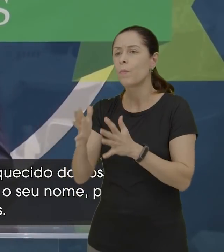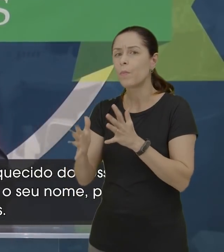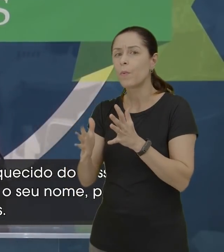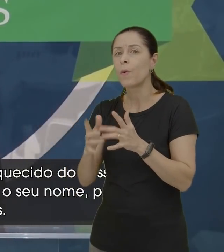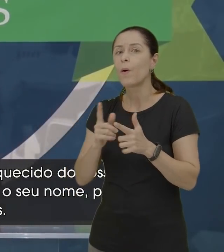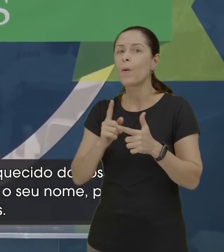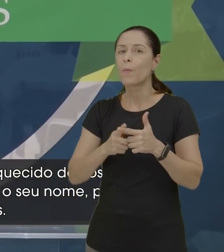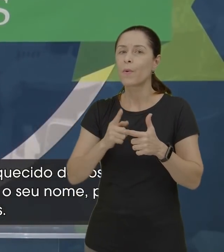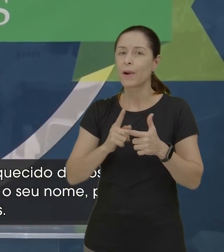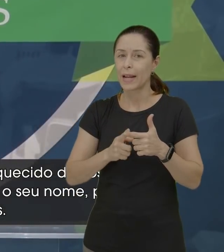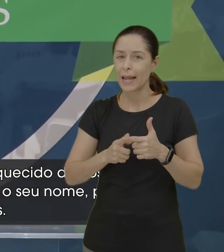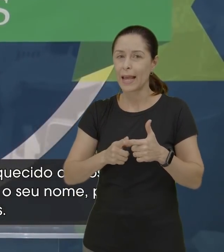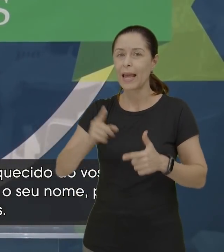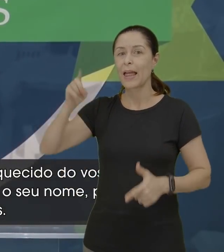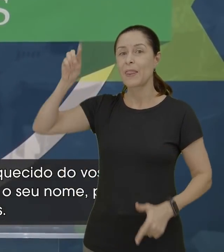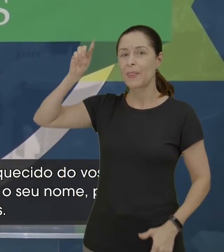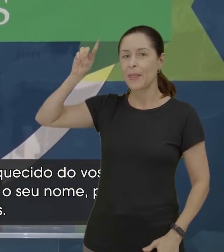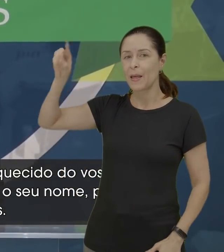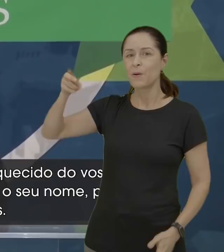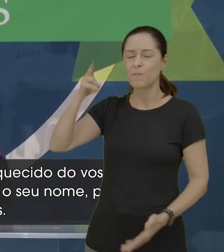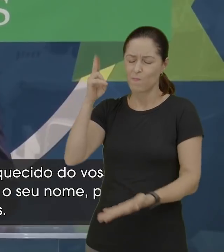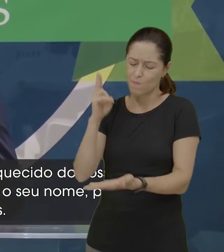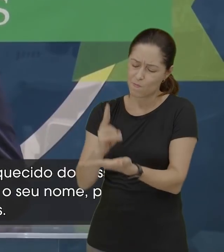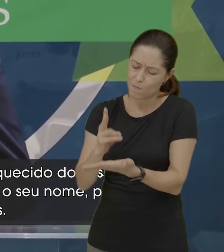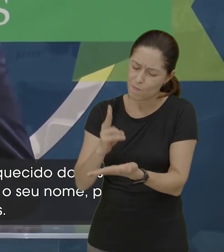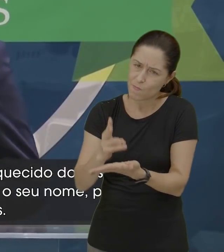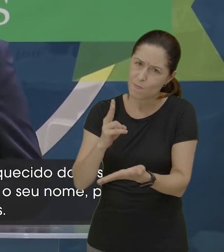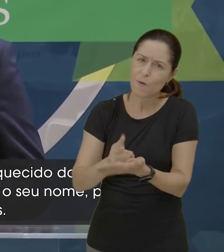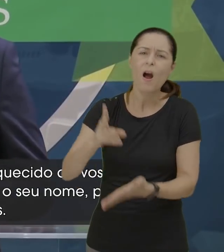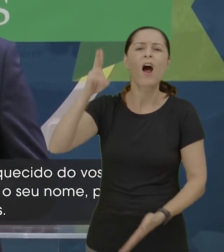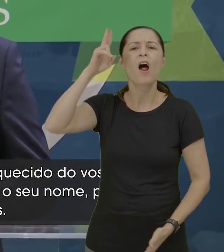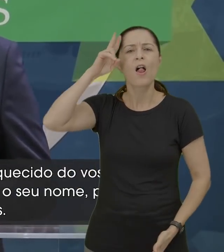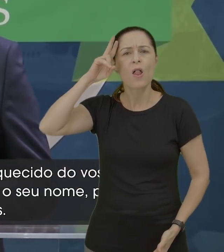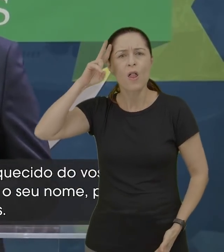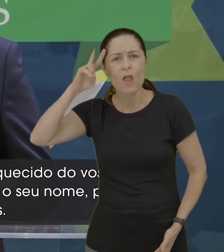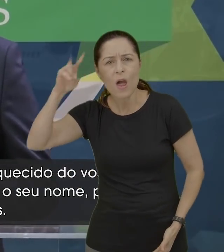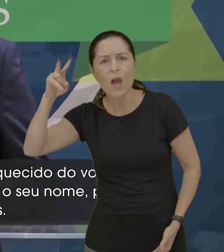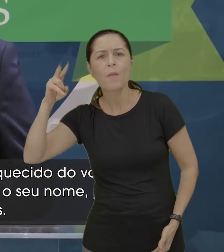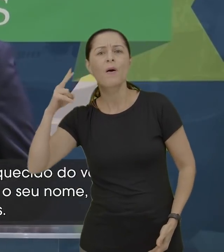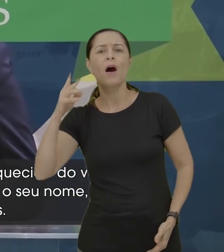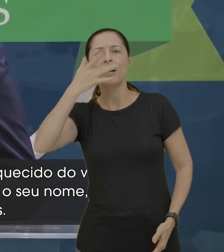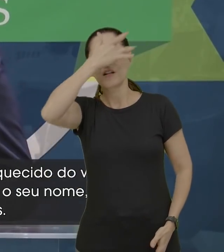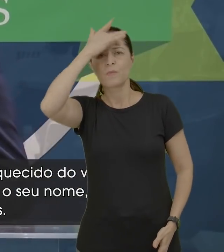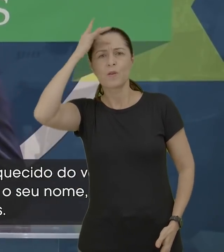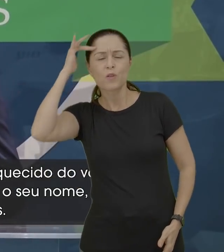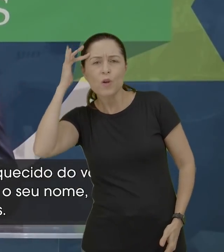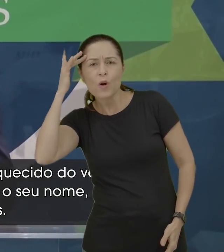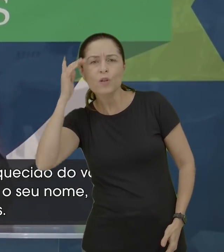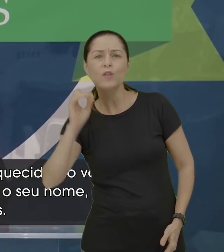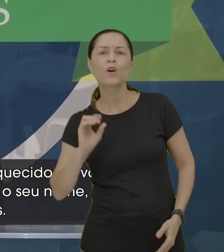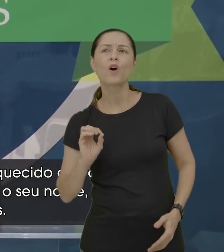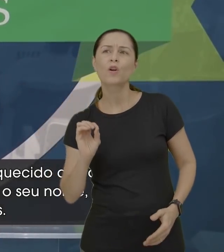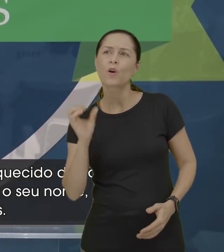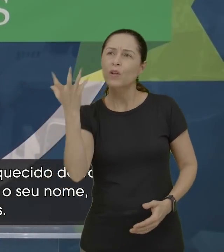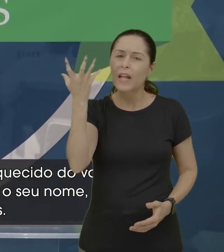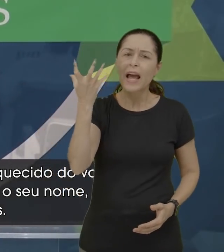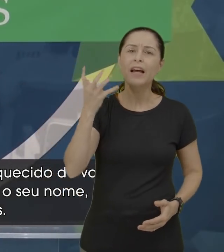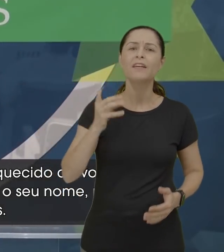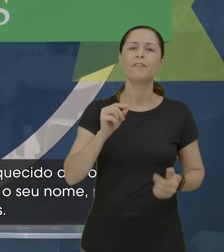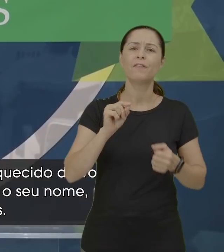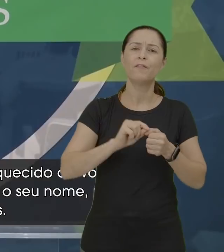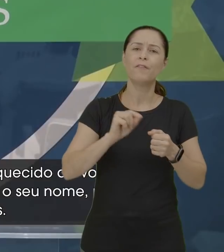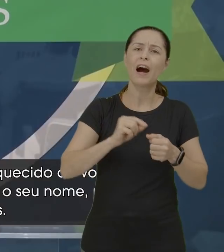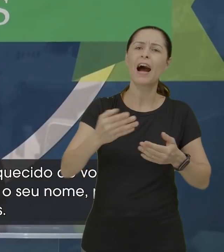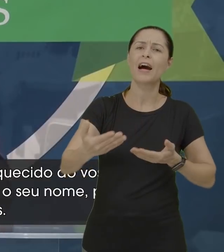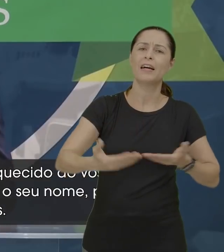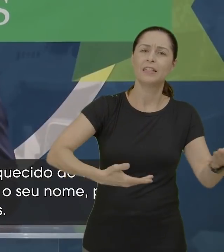é injusto para ficar esquecido do vosso trabalho e do amor que evidenciastes para com seu nome,